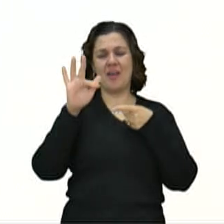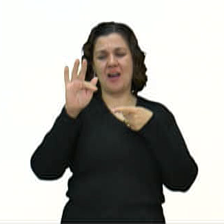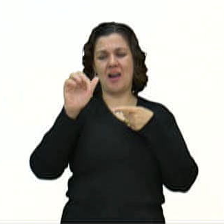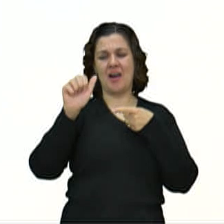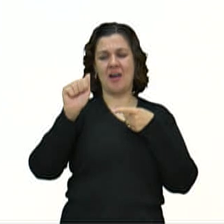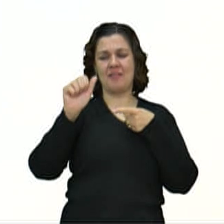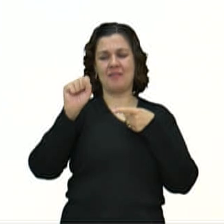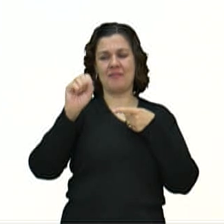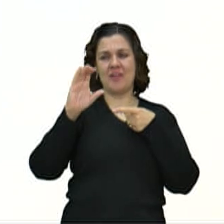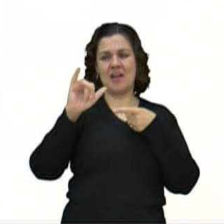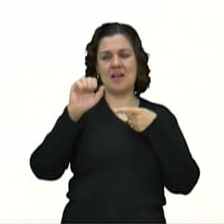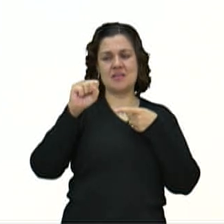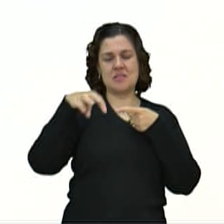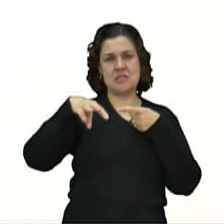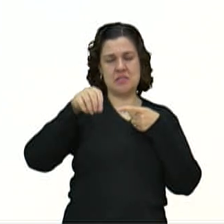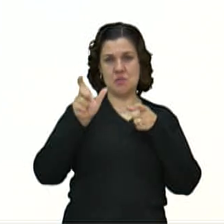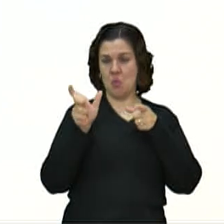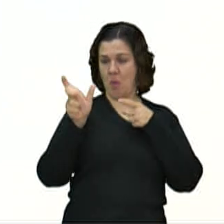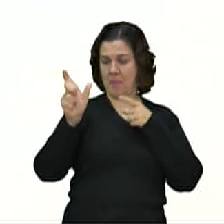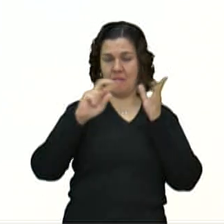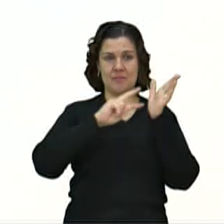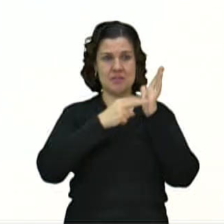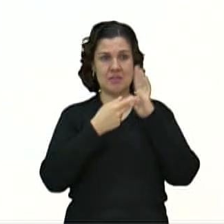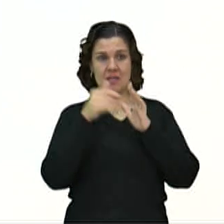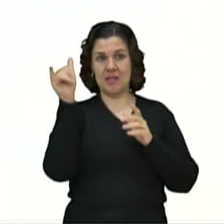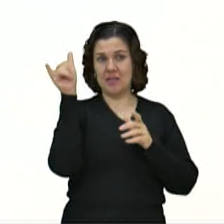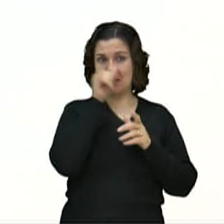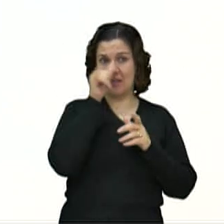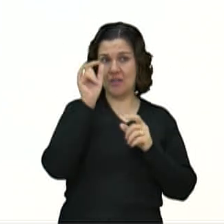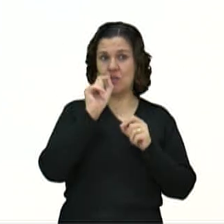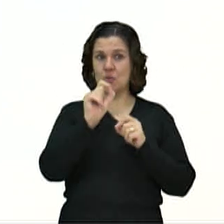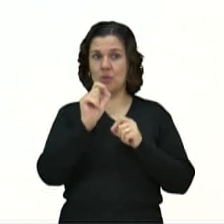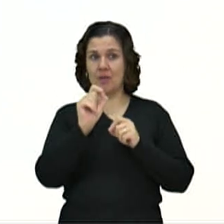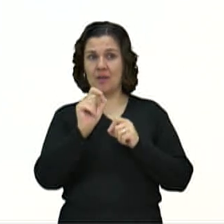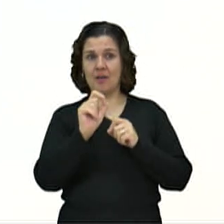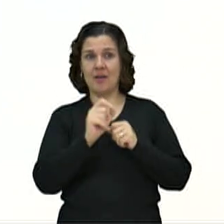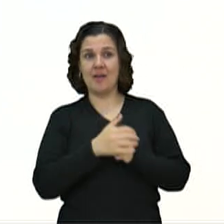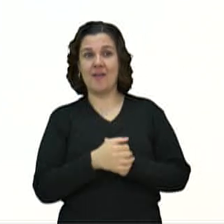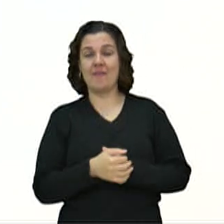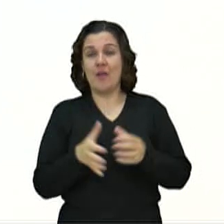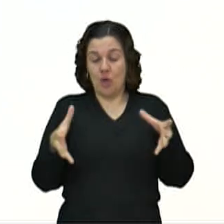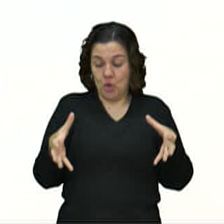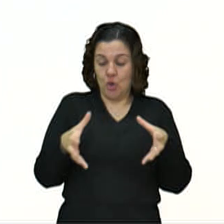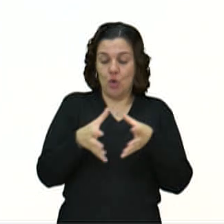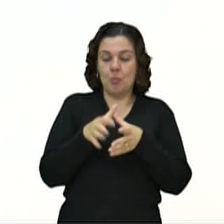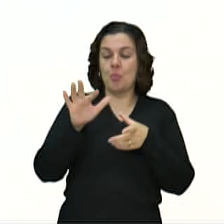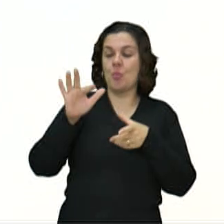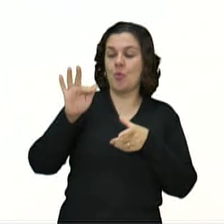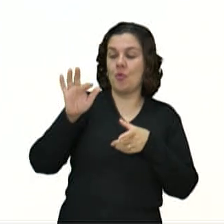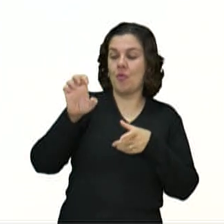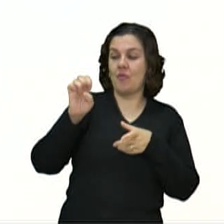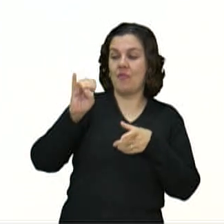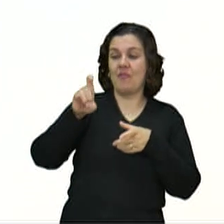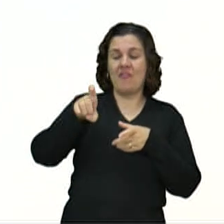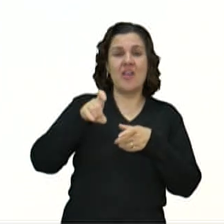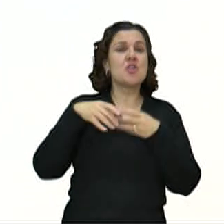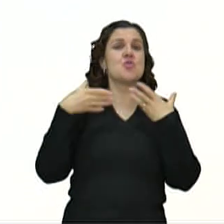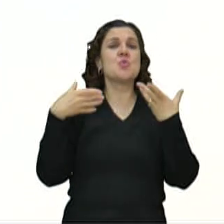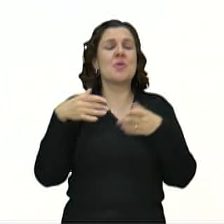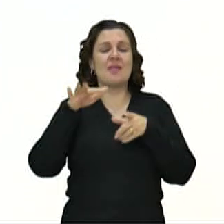fascismo? A palavra fascismo vem do italiano fatio ou feixe. O que